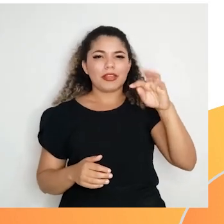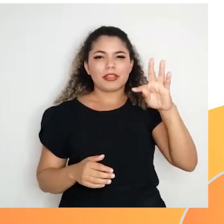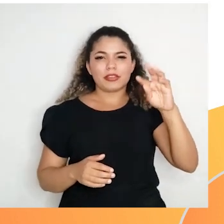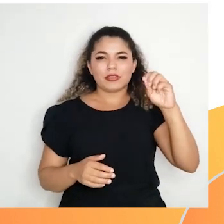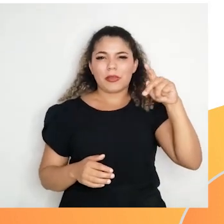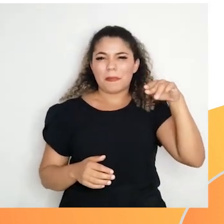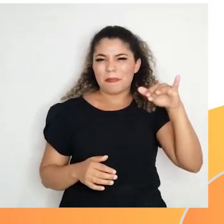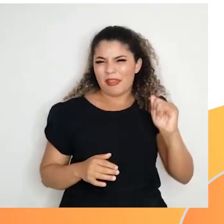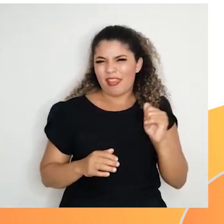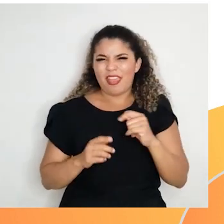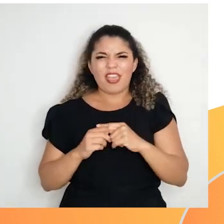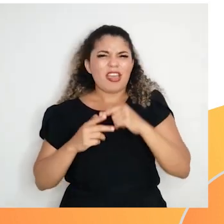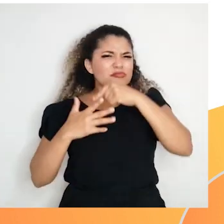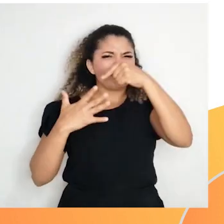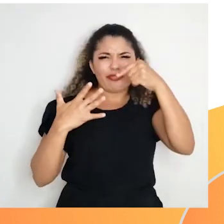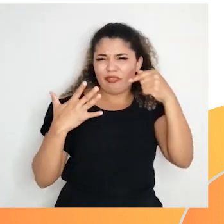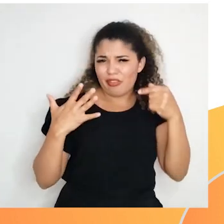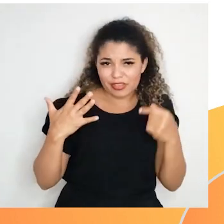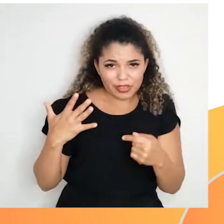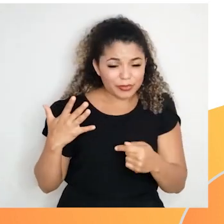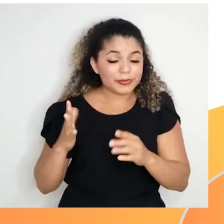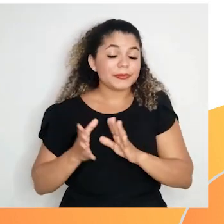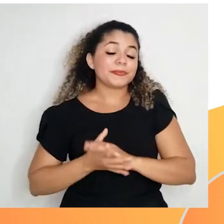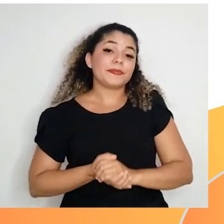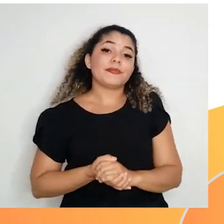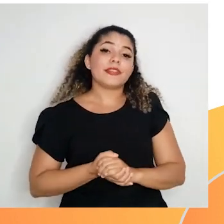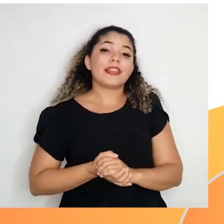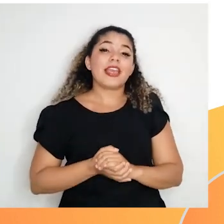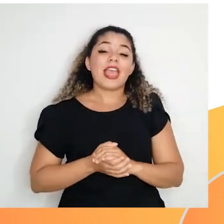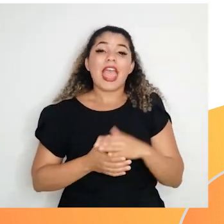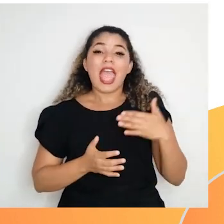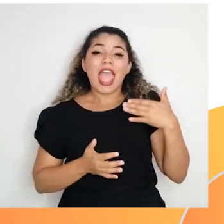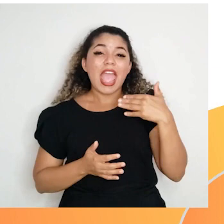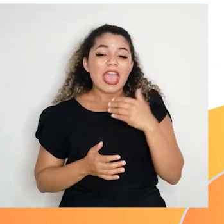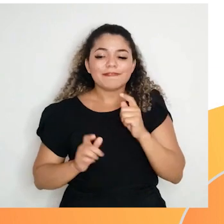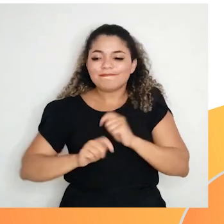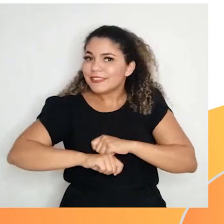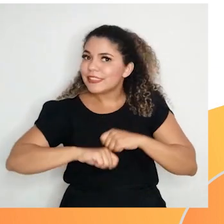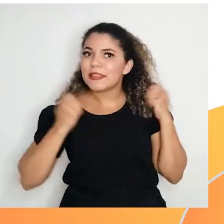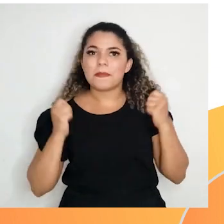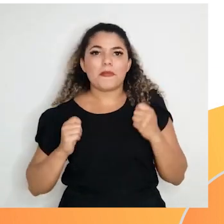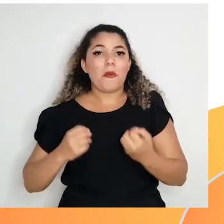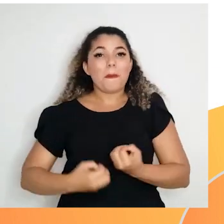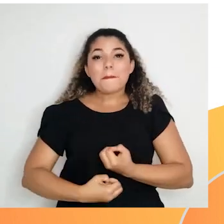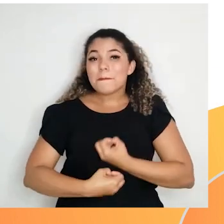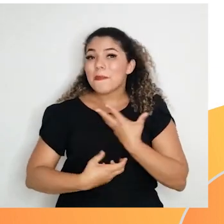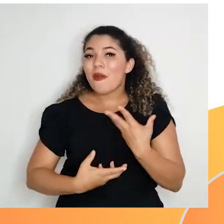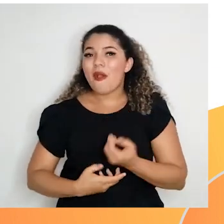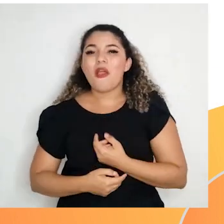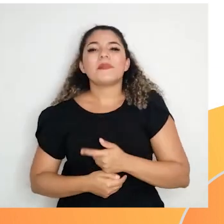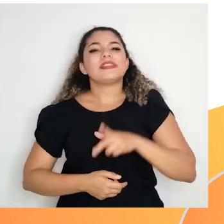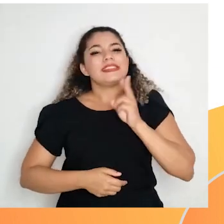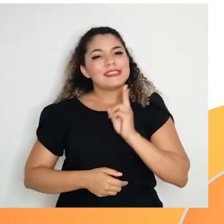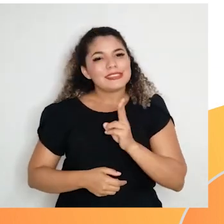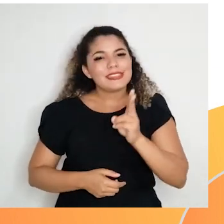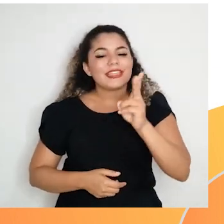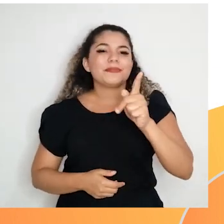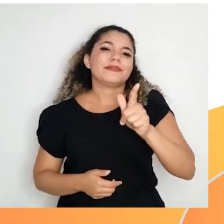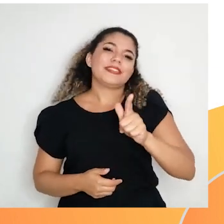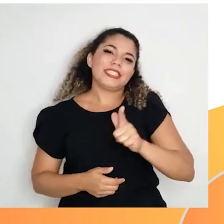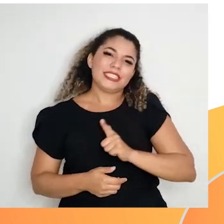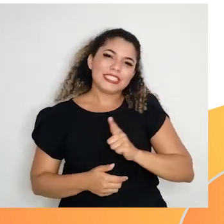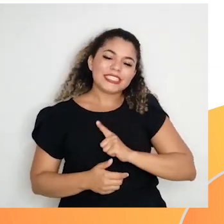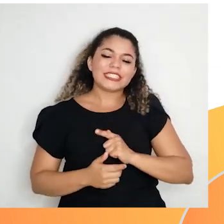onomatopeia, hipérbole, eufemismo. Então, é quase impossível poemas não